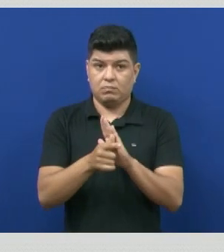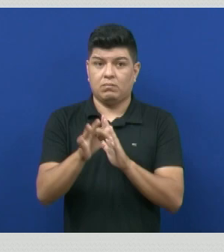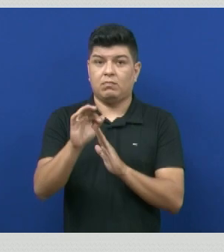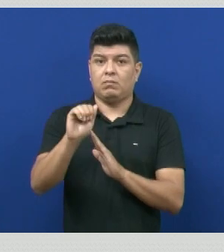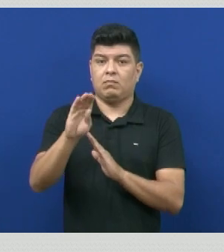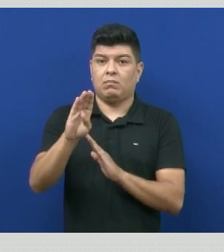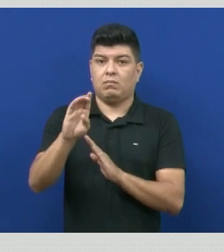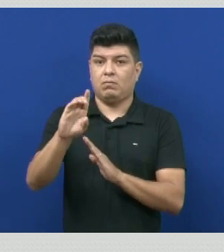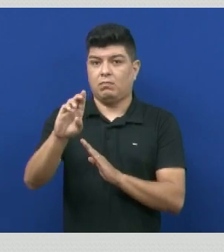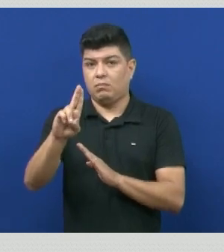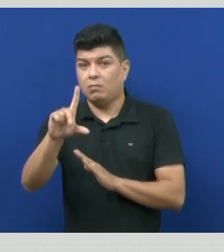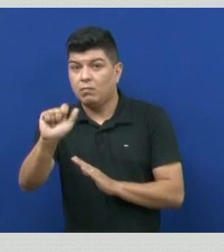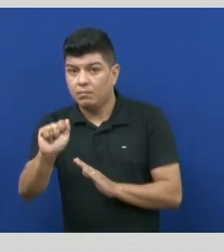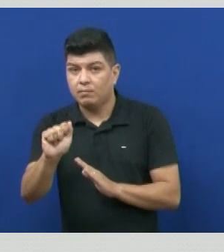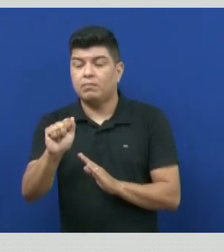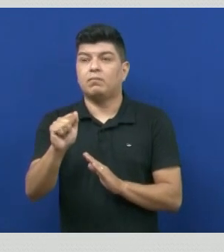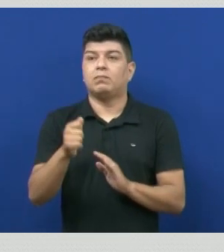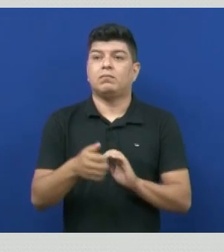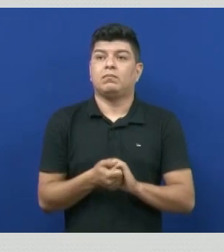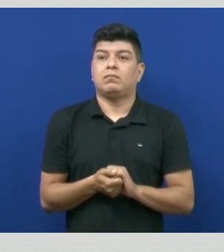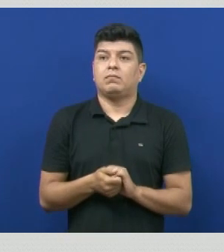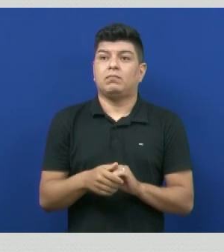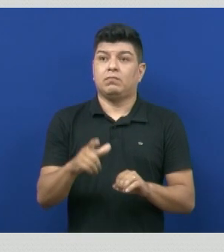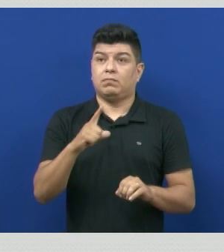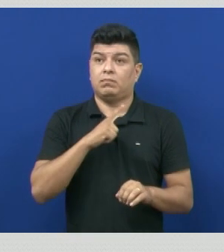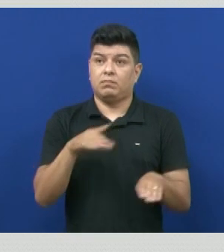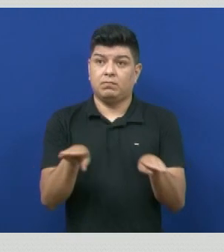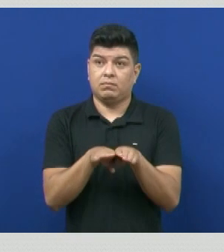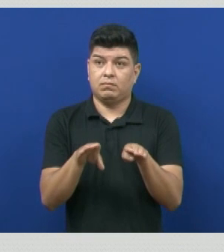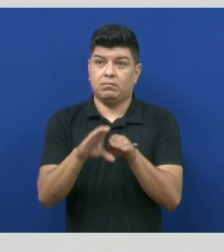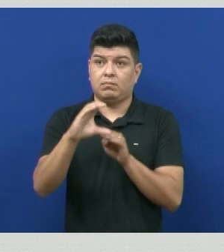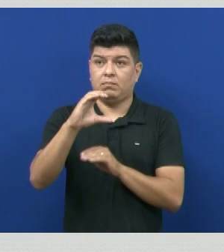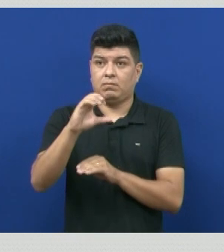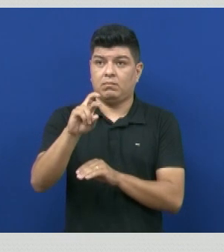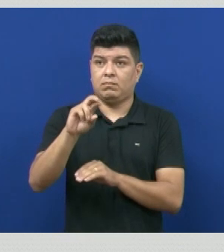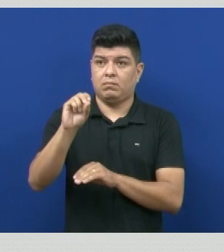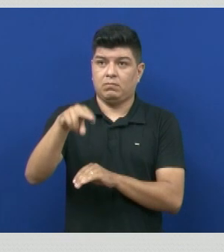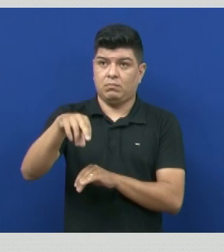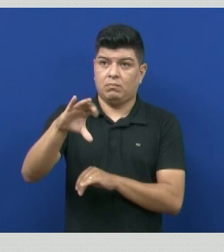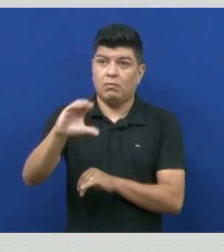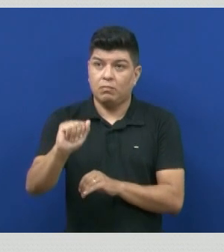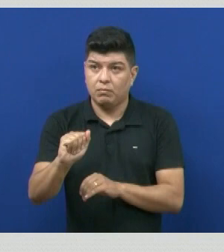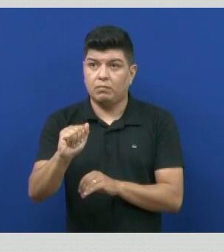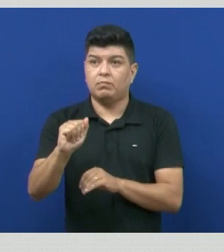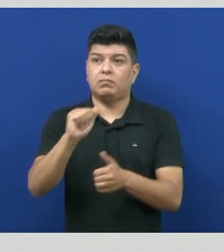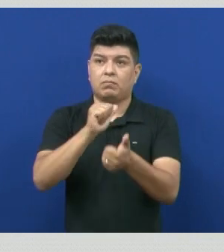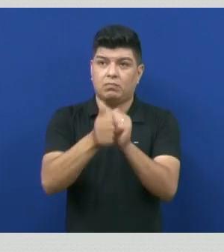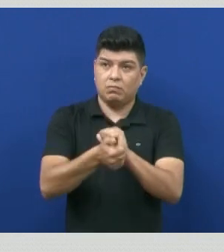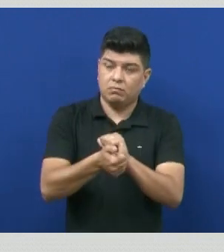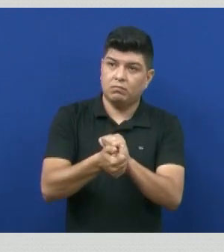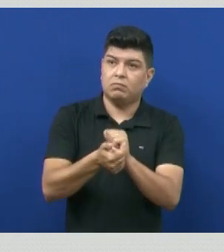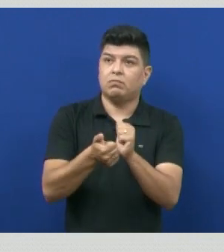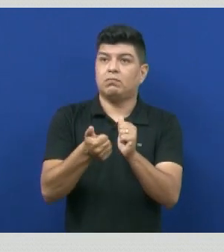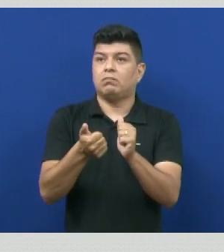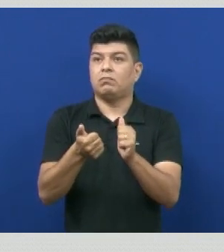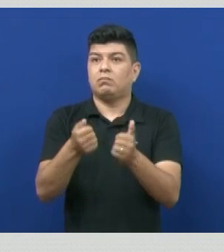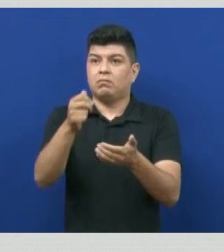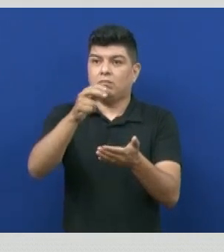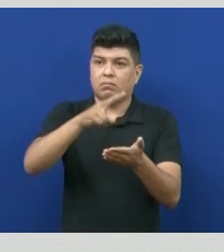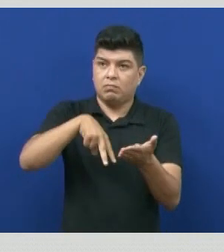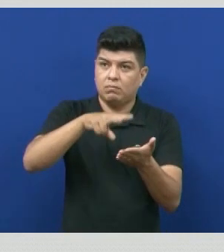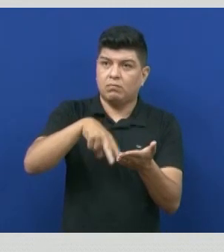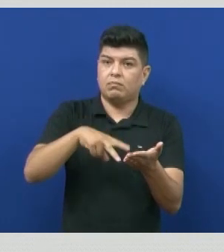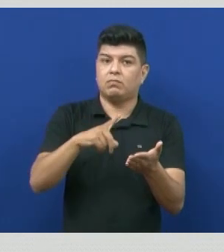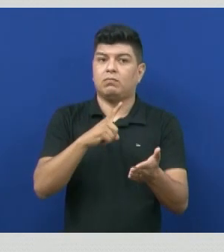gênero fábula é do tipo narrativo. Nós temos o gênero crônica, nós temos a crônica esportiva, a crônica